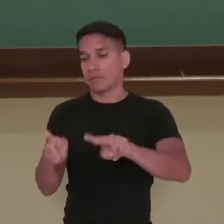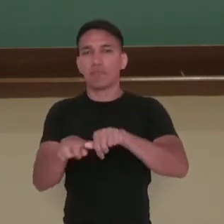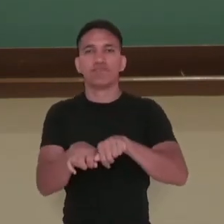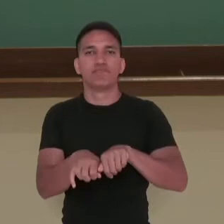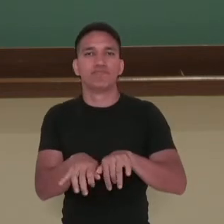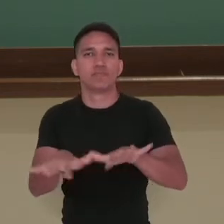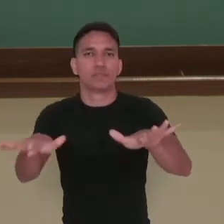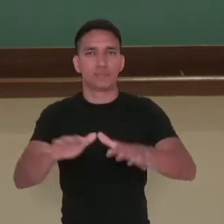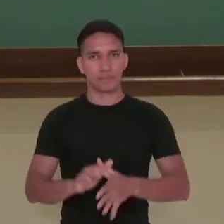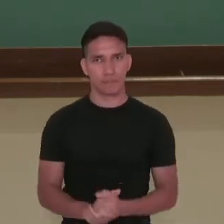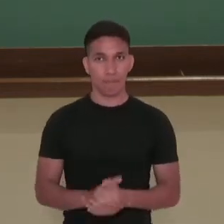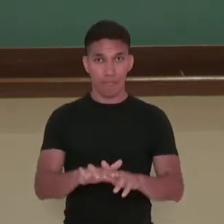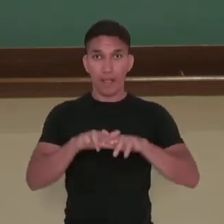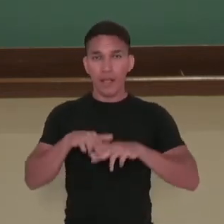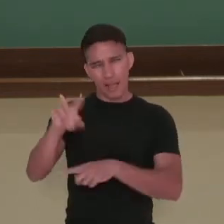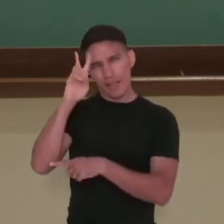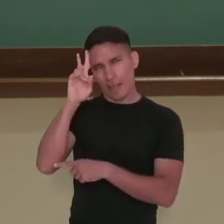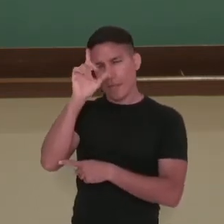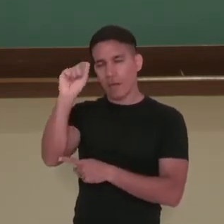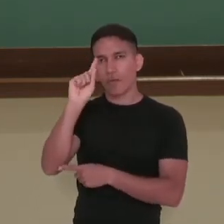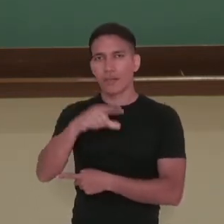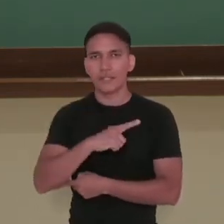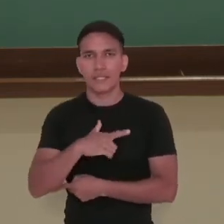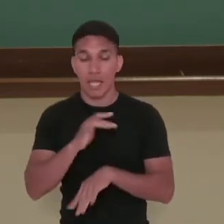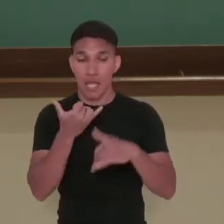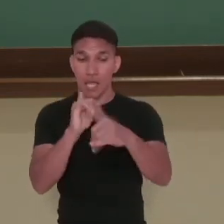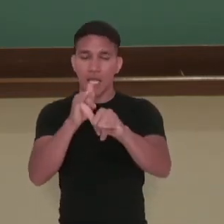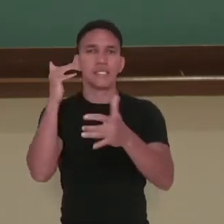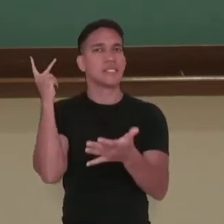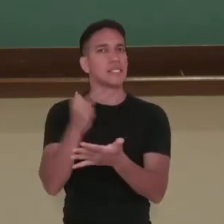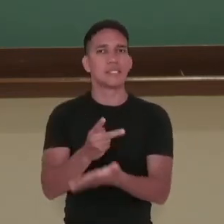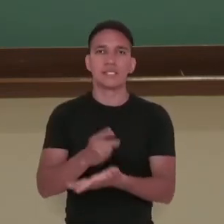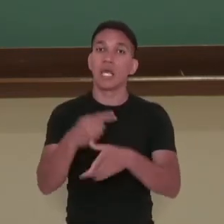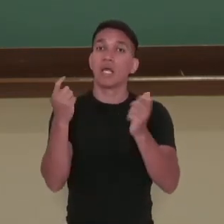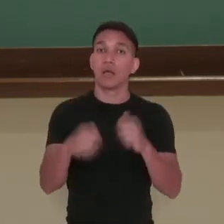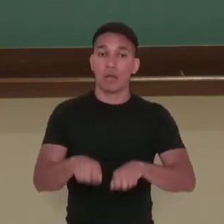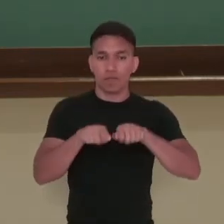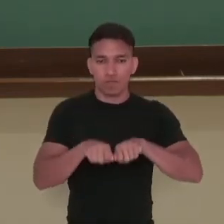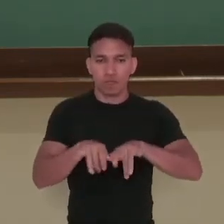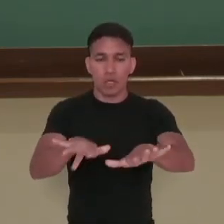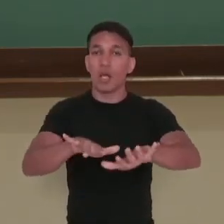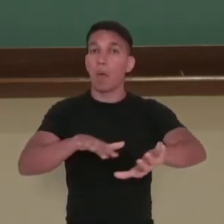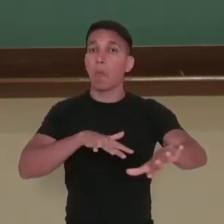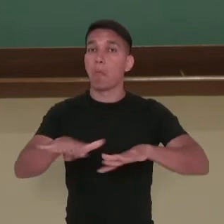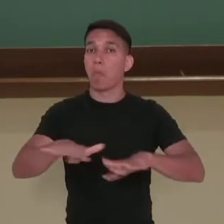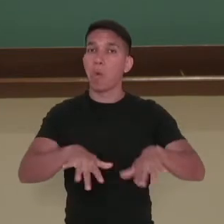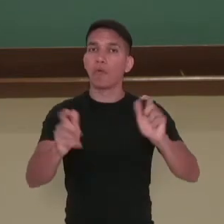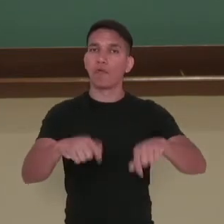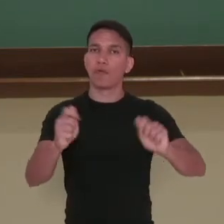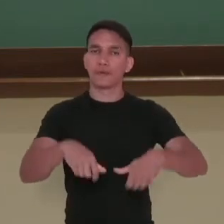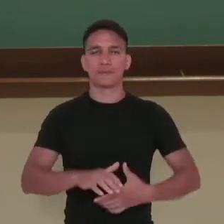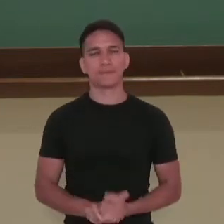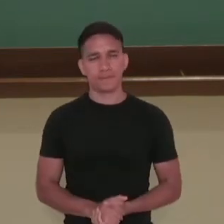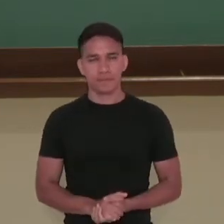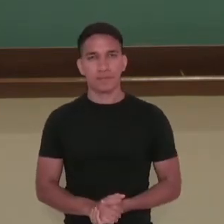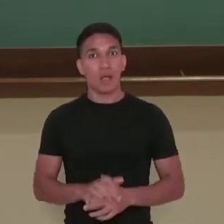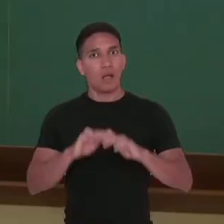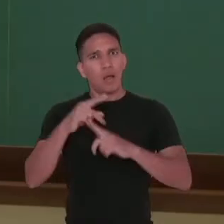propaga. Pessoal, e lembre-se, a energia ela é sempre capaz de produzir movimentos. Então, ó, só para você ter uma